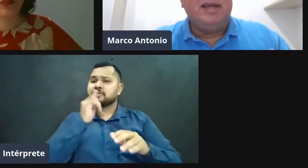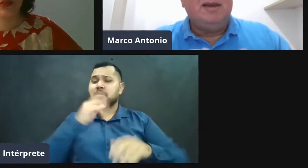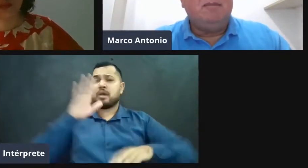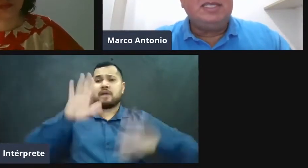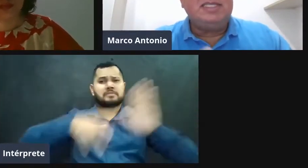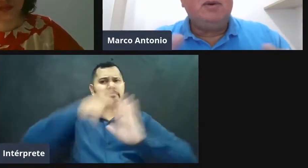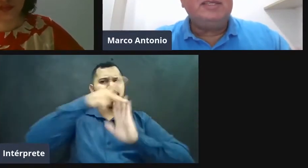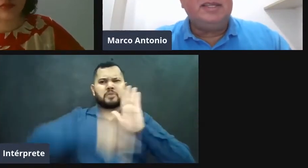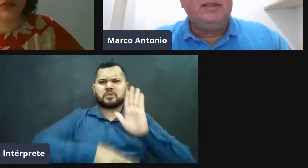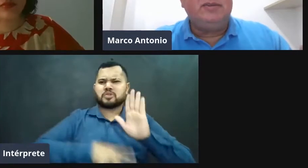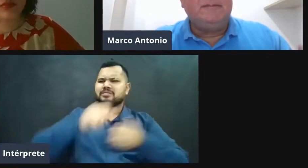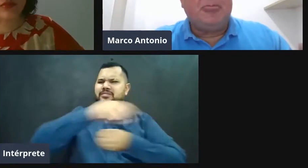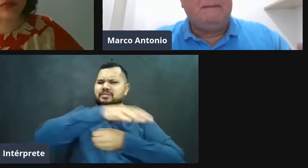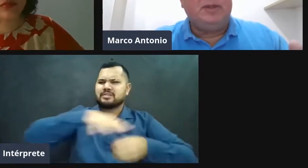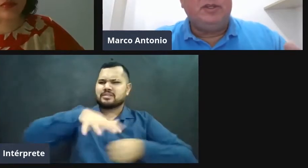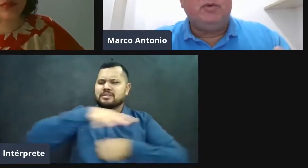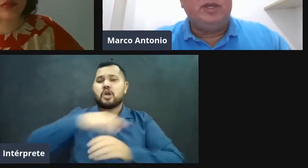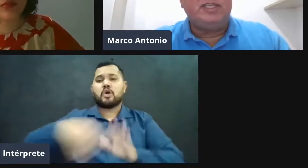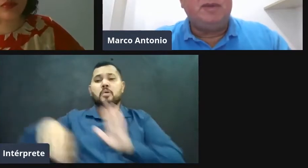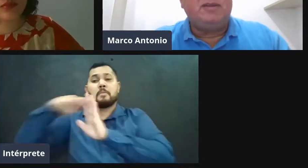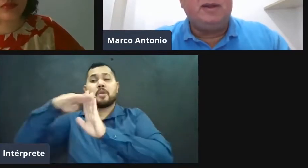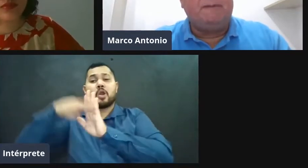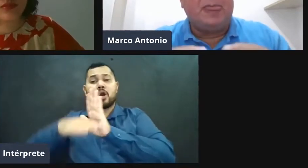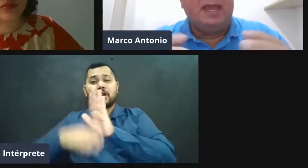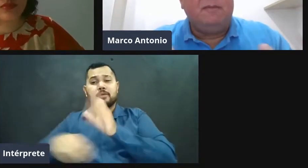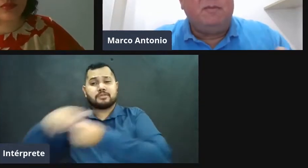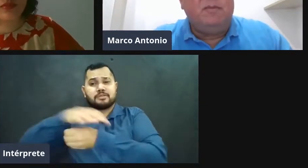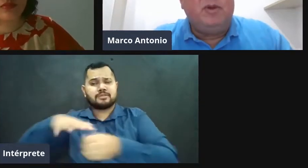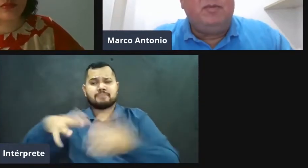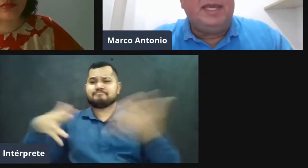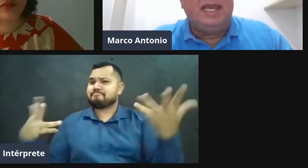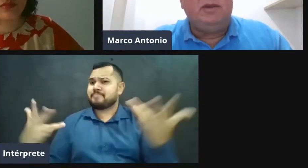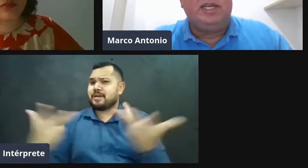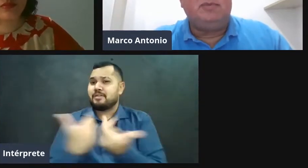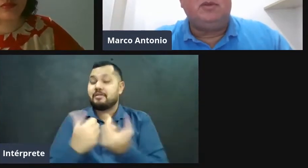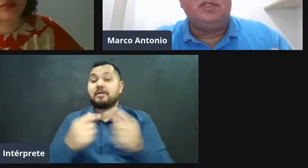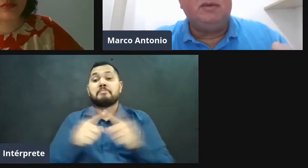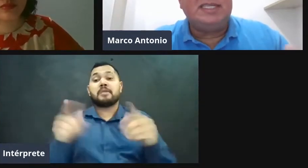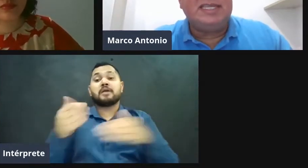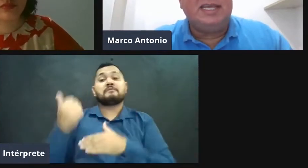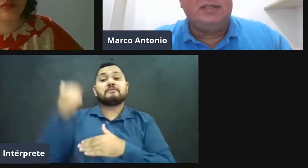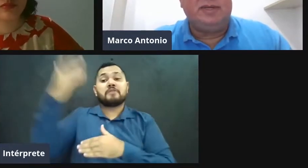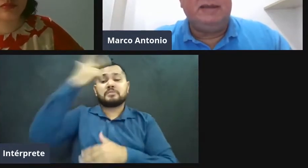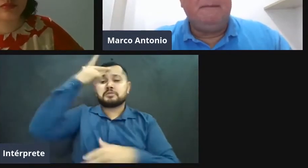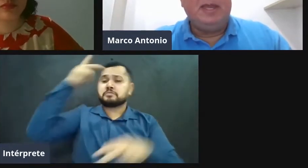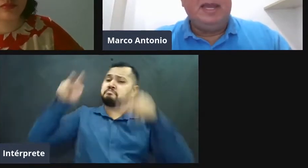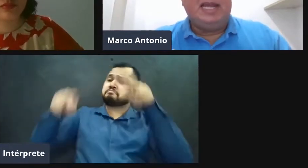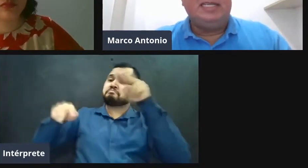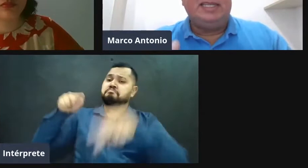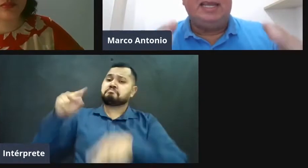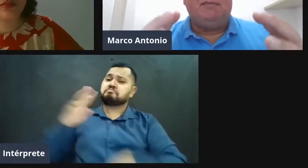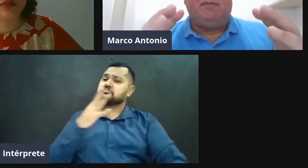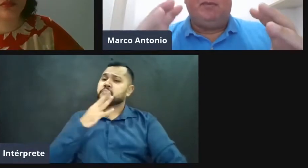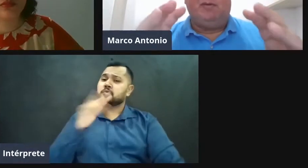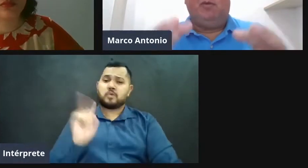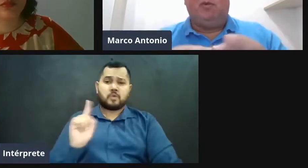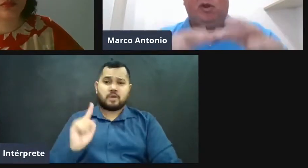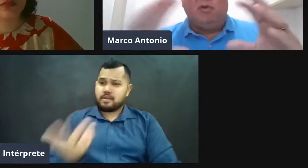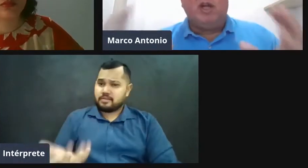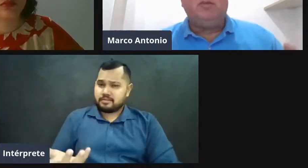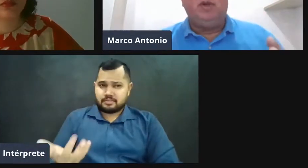de extensão, mas que são restritos, de conhecimento muito pequeno, que as pessoas não acessam, né? A gente